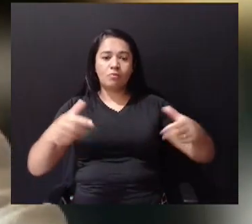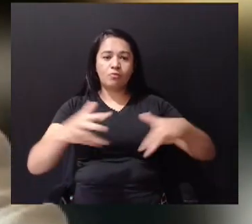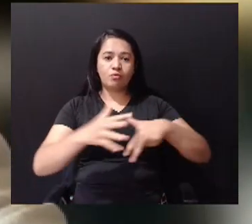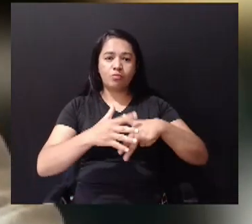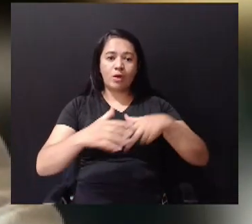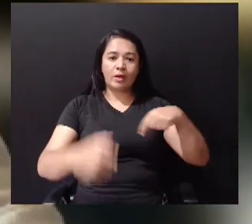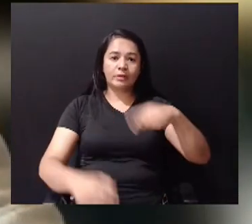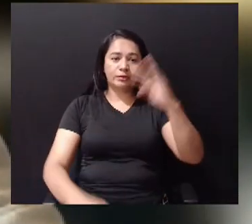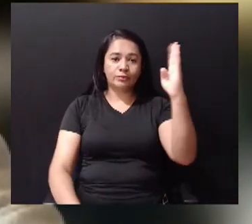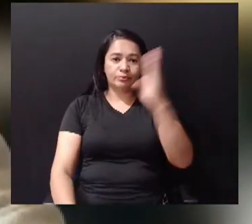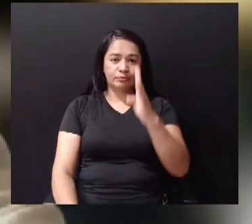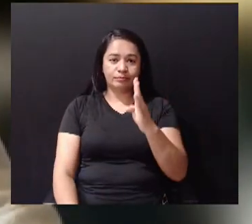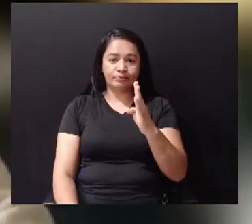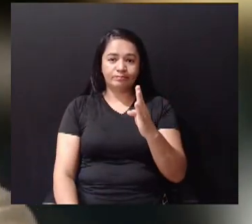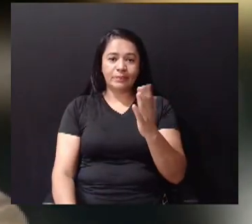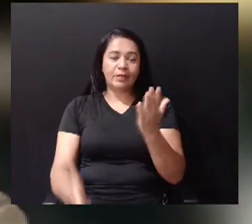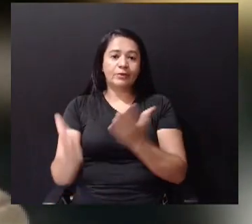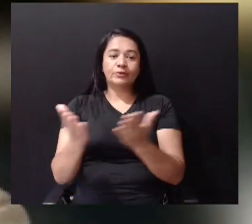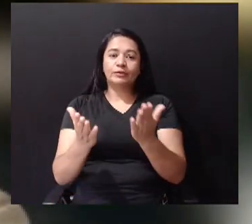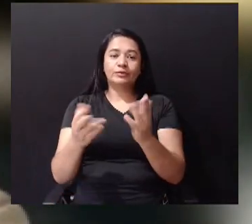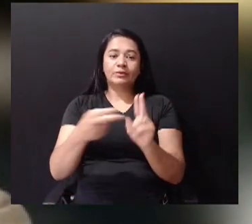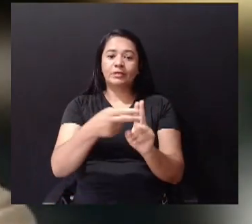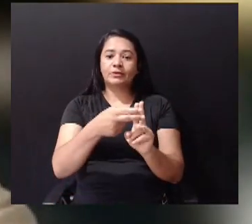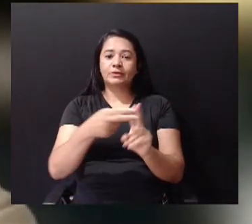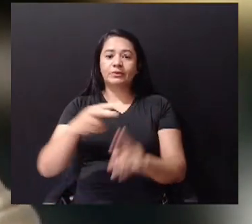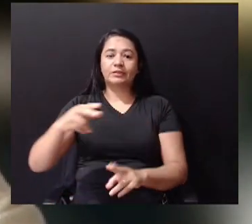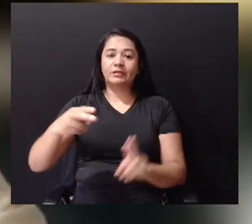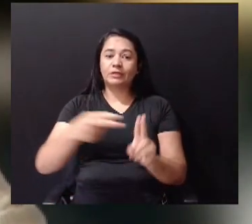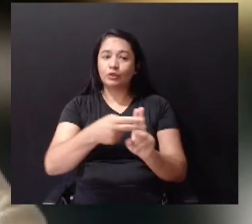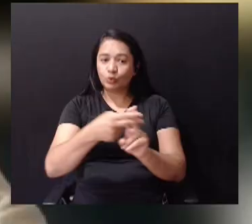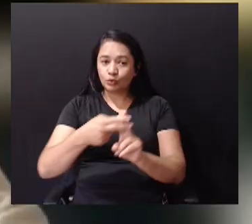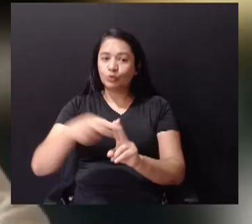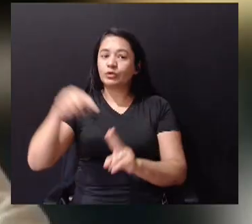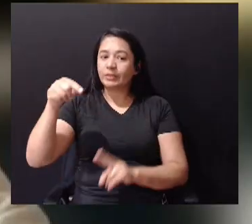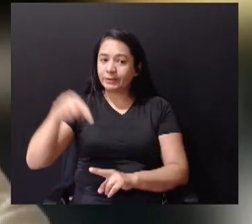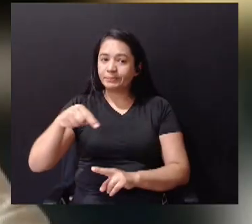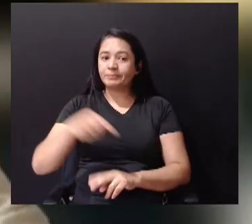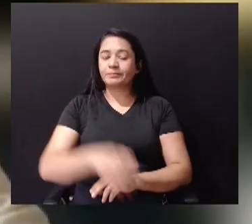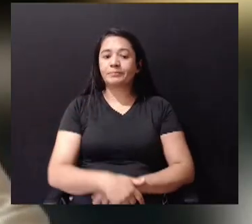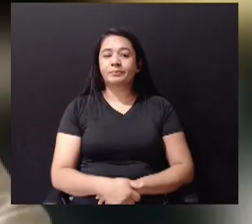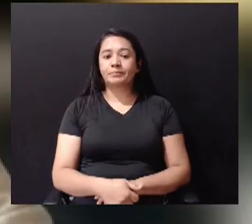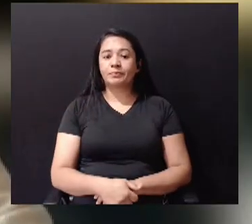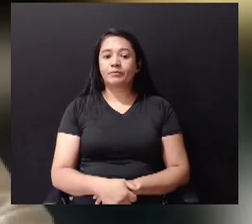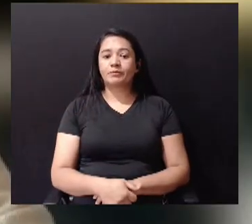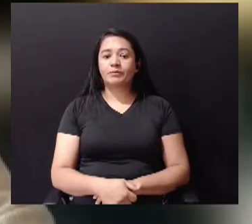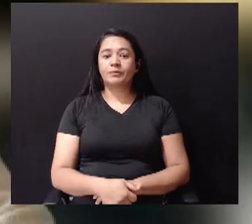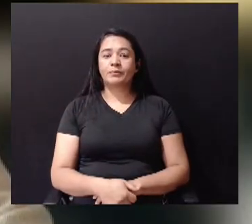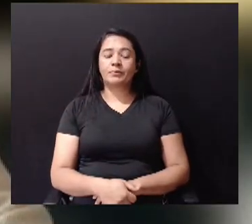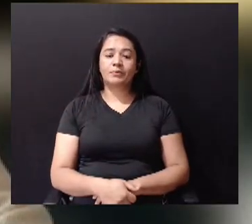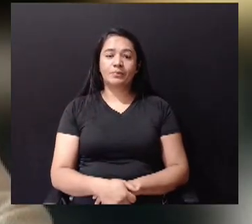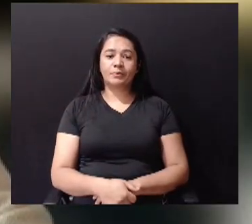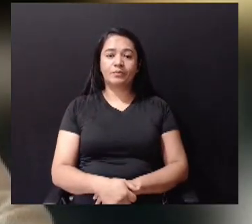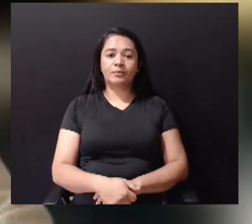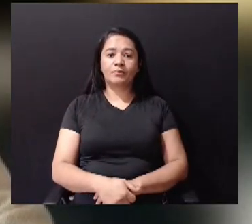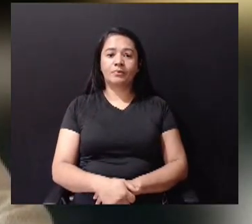se tratam no sistema privado, se tratam no sistema público, através do SUS. O SUS é um